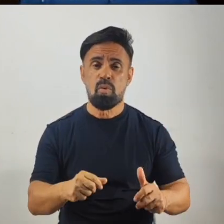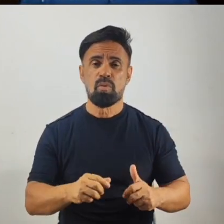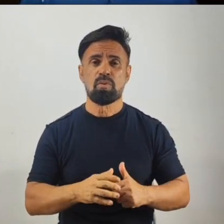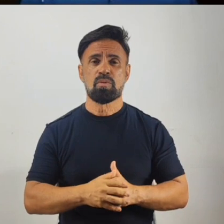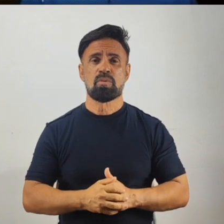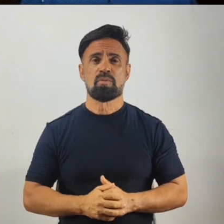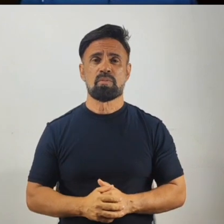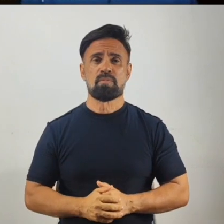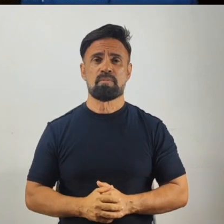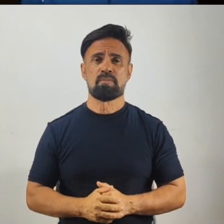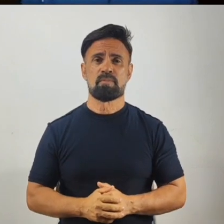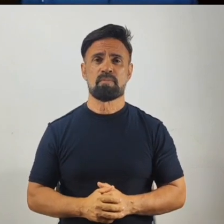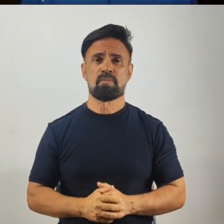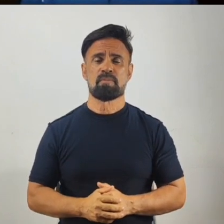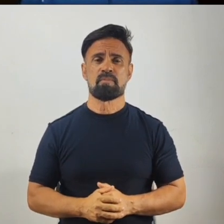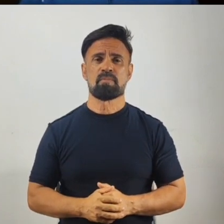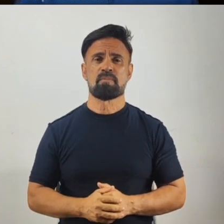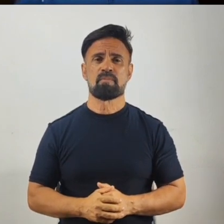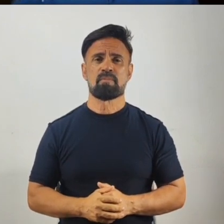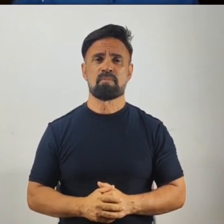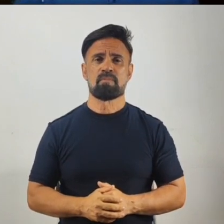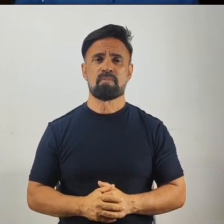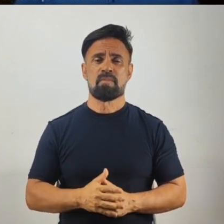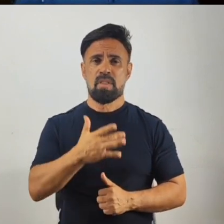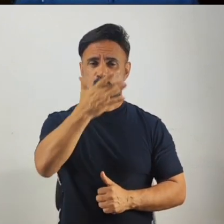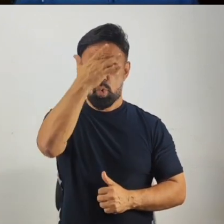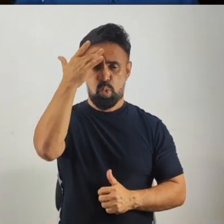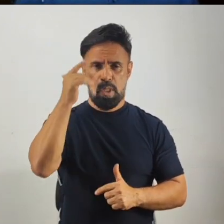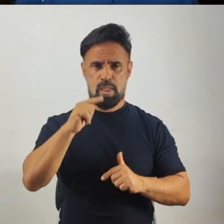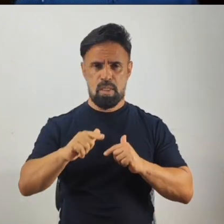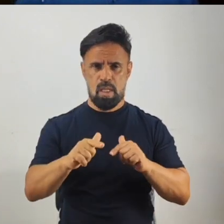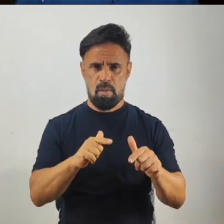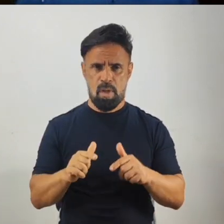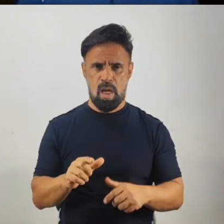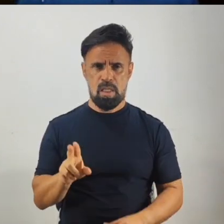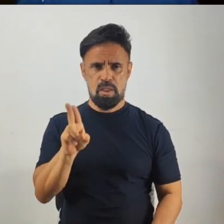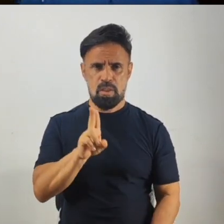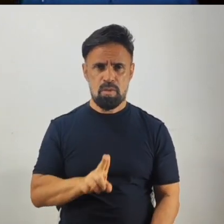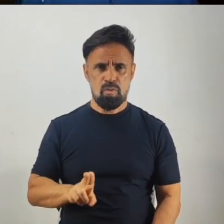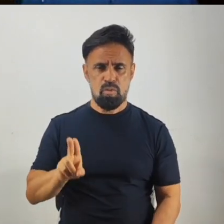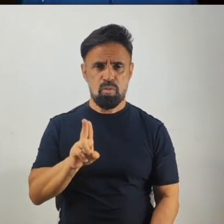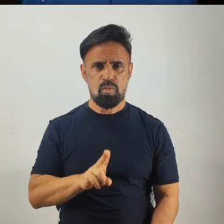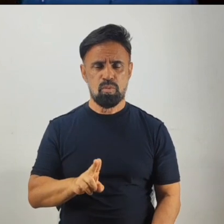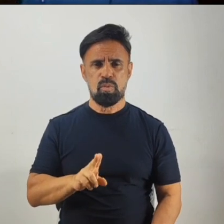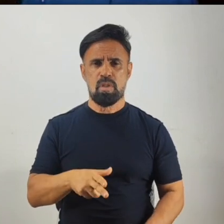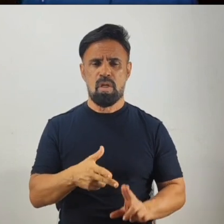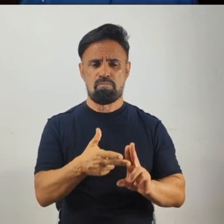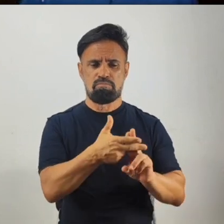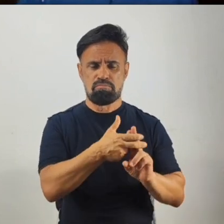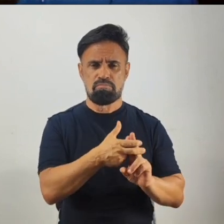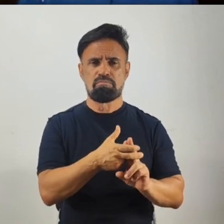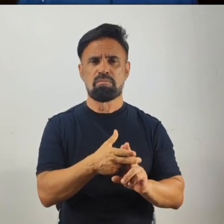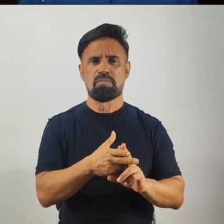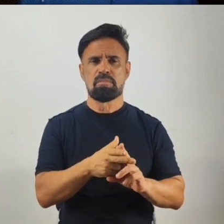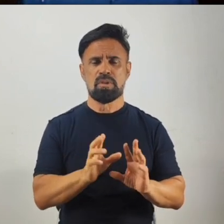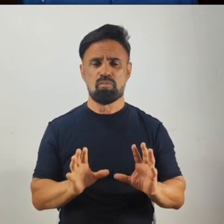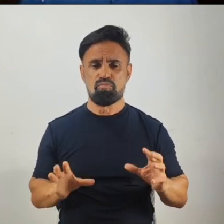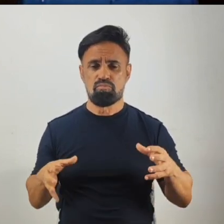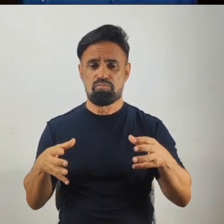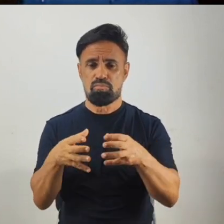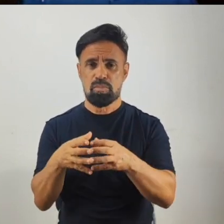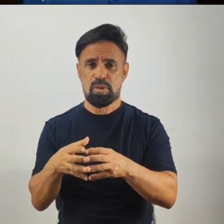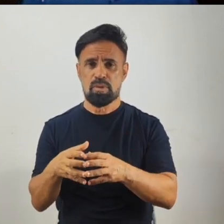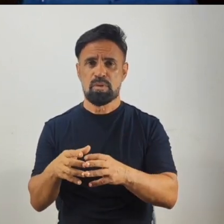nós, o prestador do serviço, o usuário e o conjunto